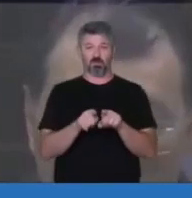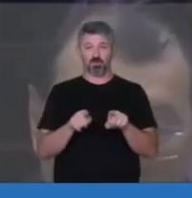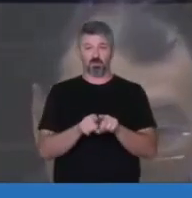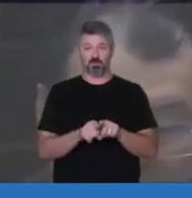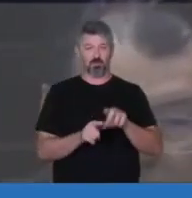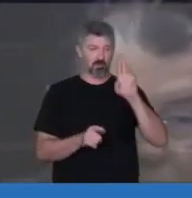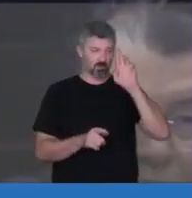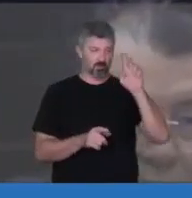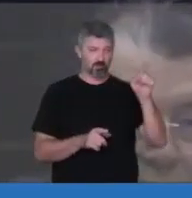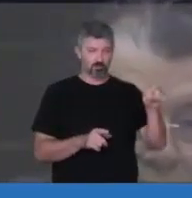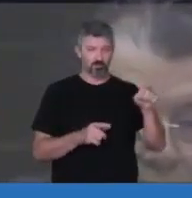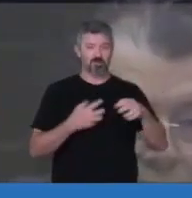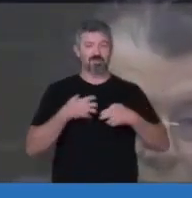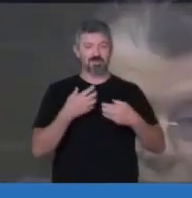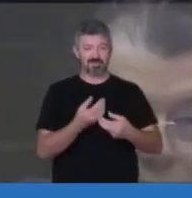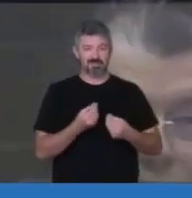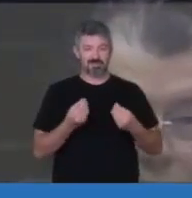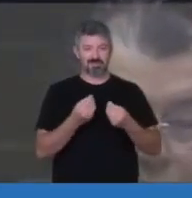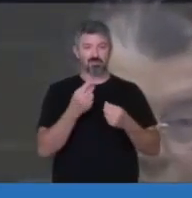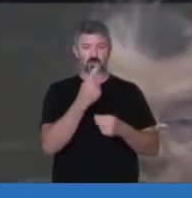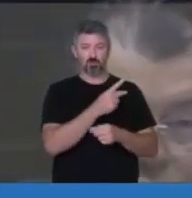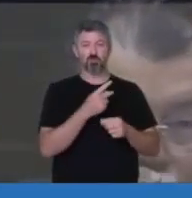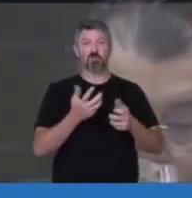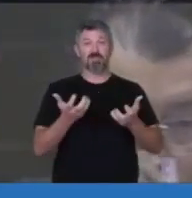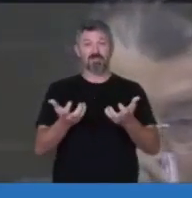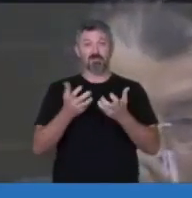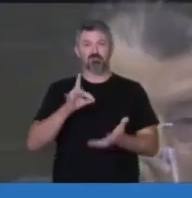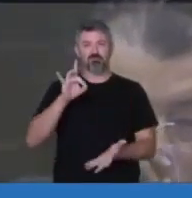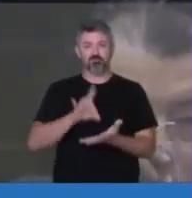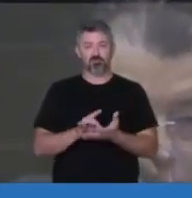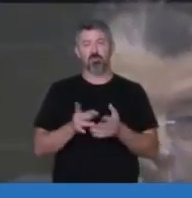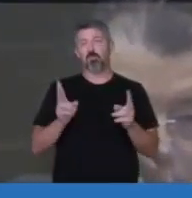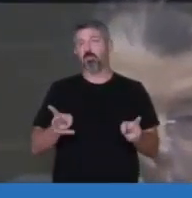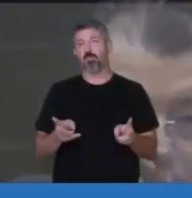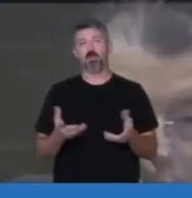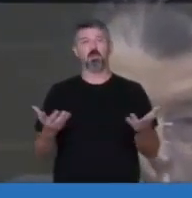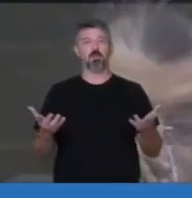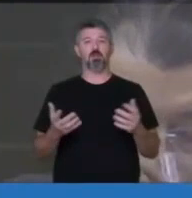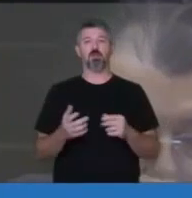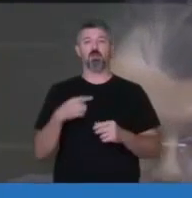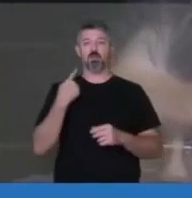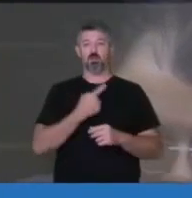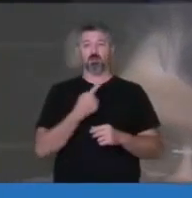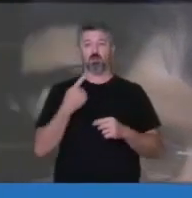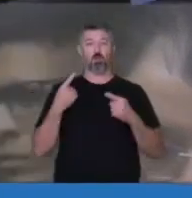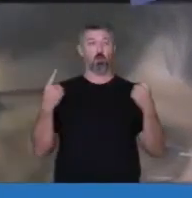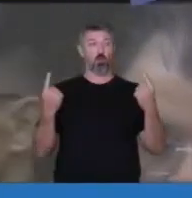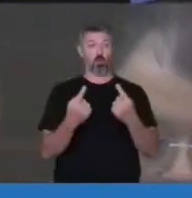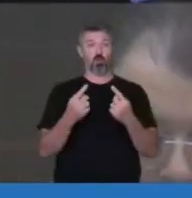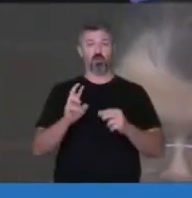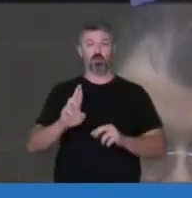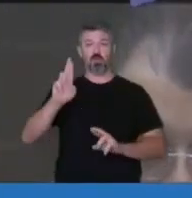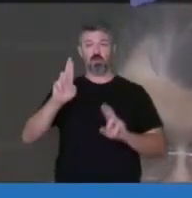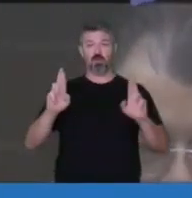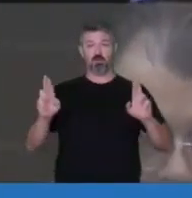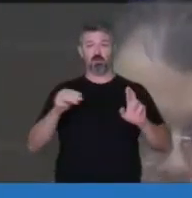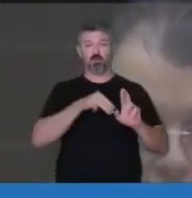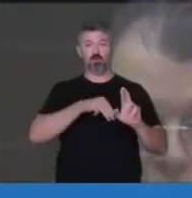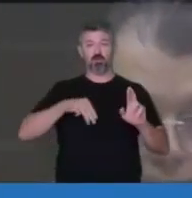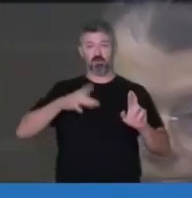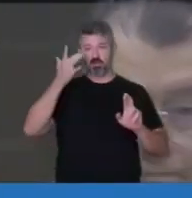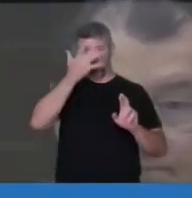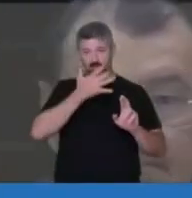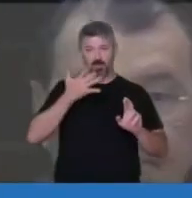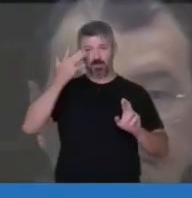os seus dois presidentes as duas casas né da câmara do Senado o presidente da república o presidente do supremo todos os poderes